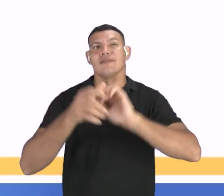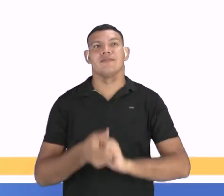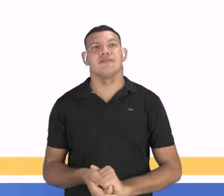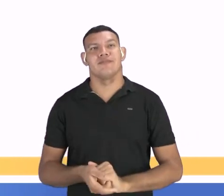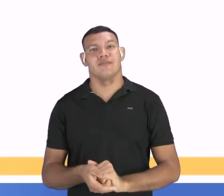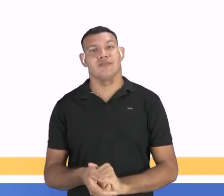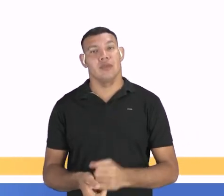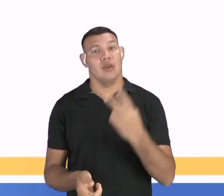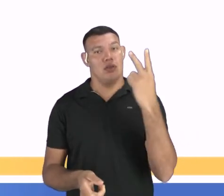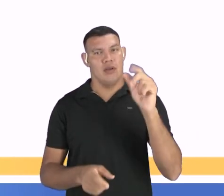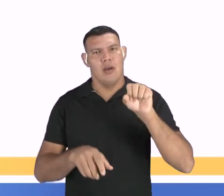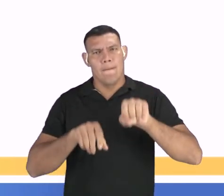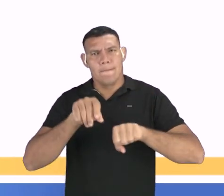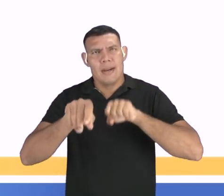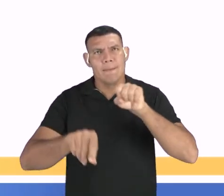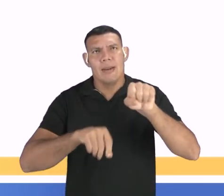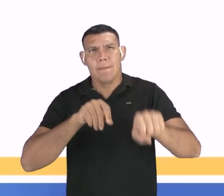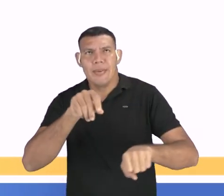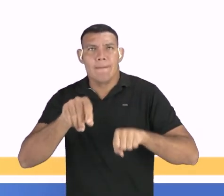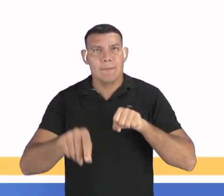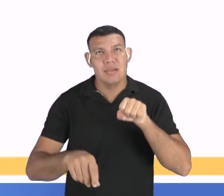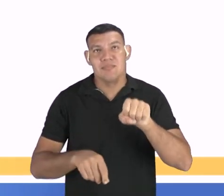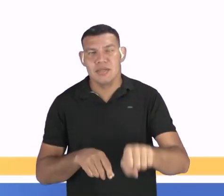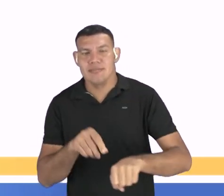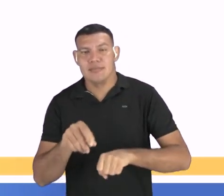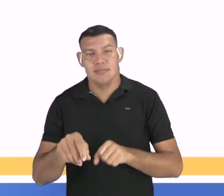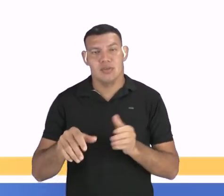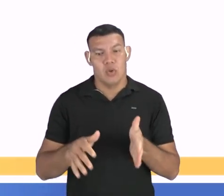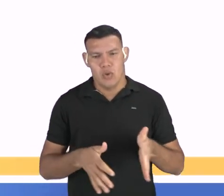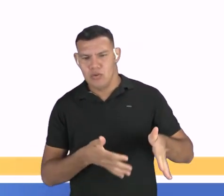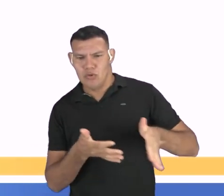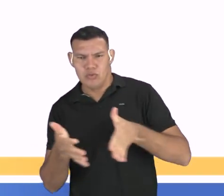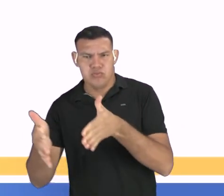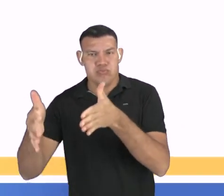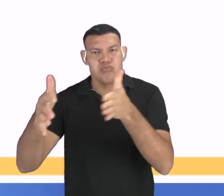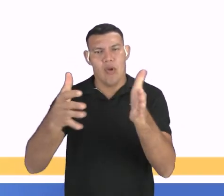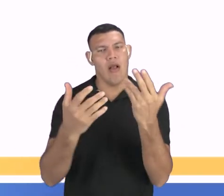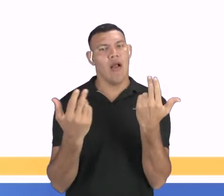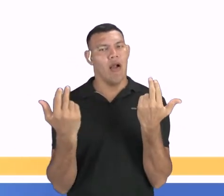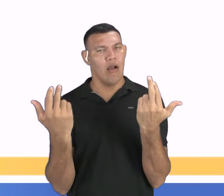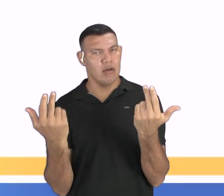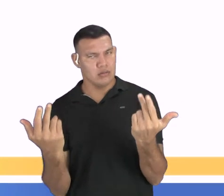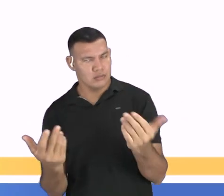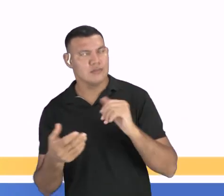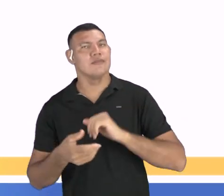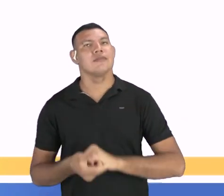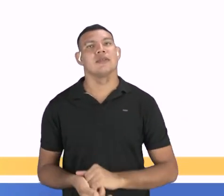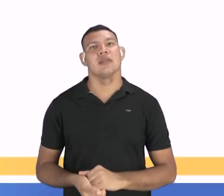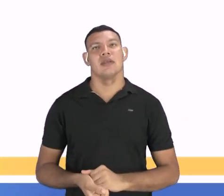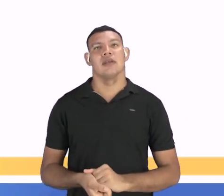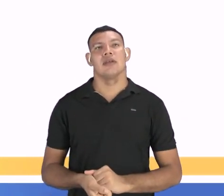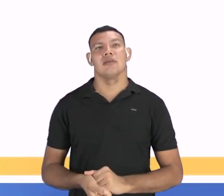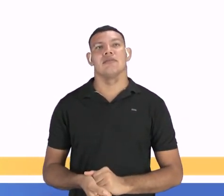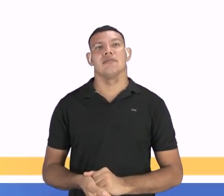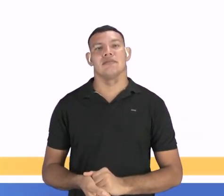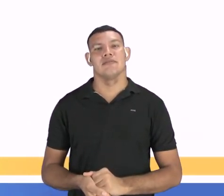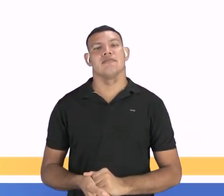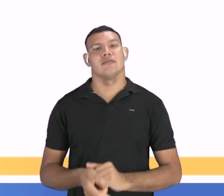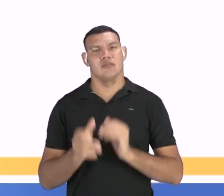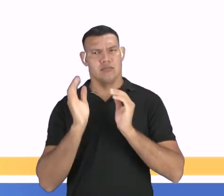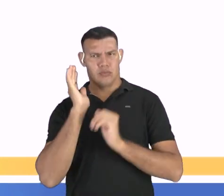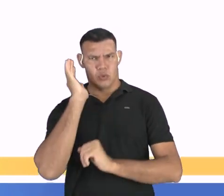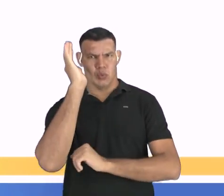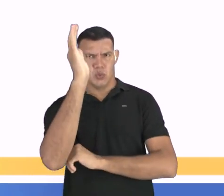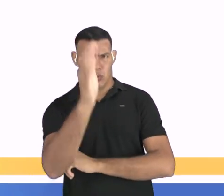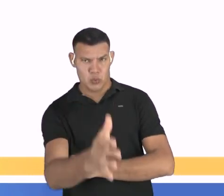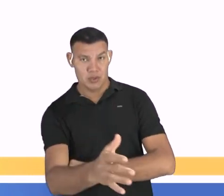2 ciclistas percorrem um circuito, saindo todos ao mesmo tempo do mesmo ponto e com o mesmo sentido.